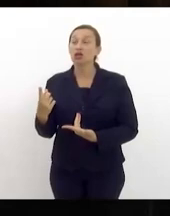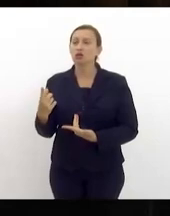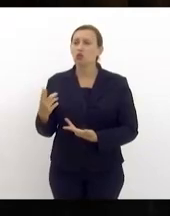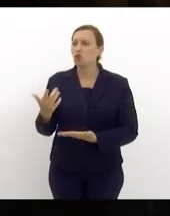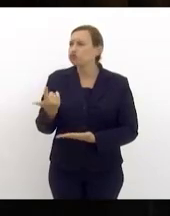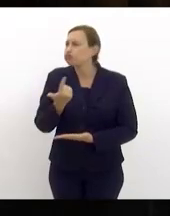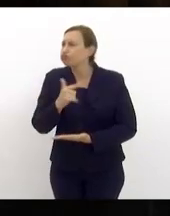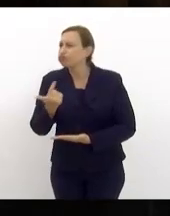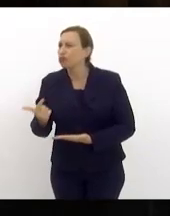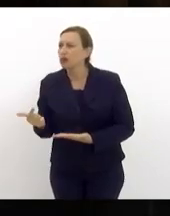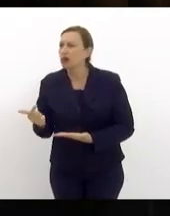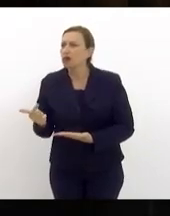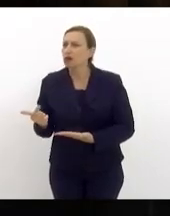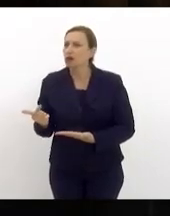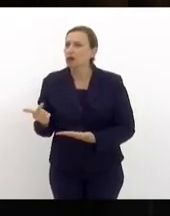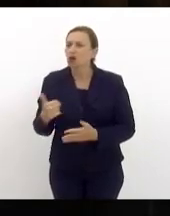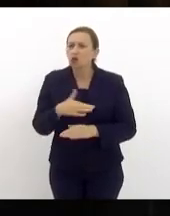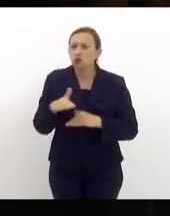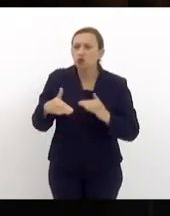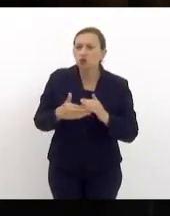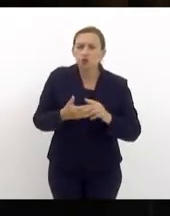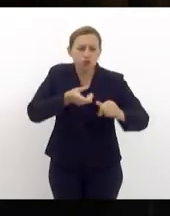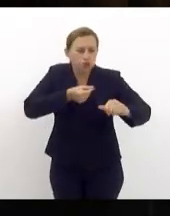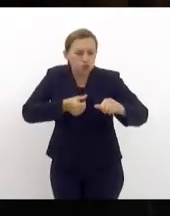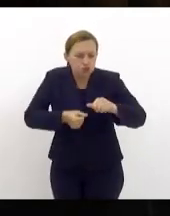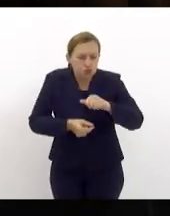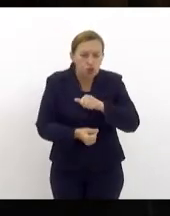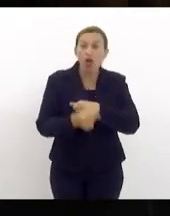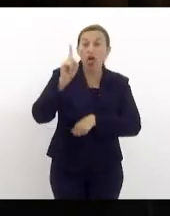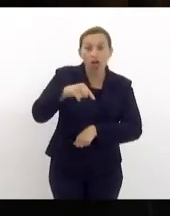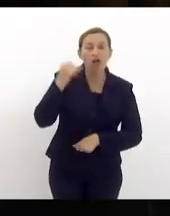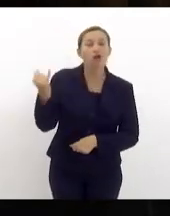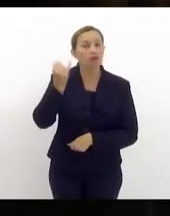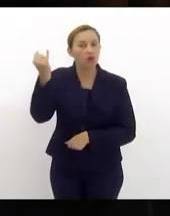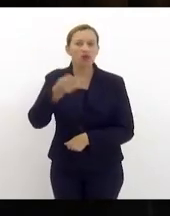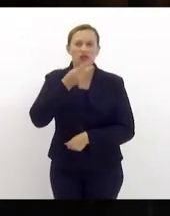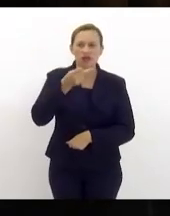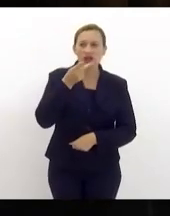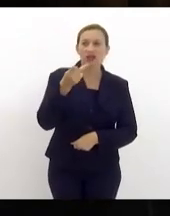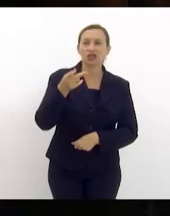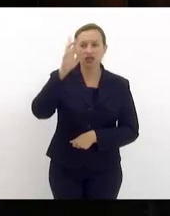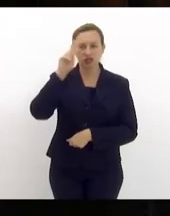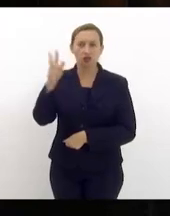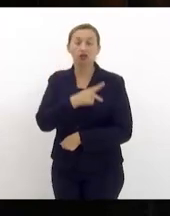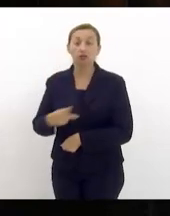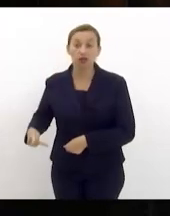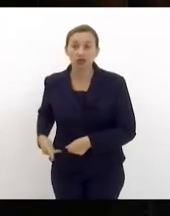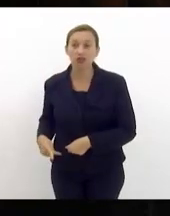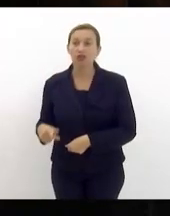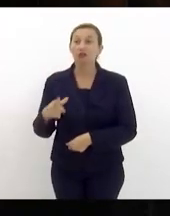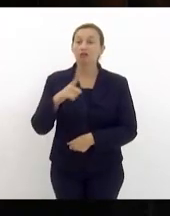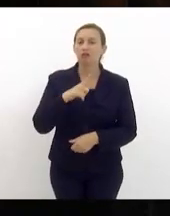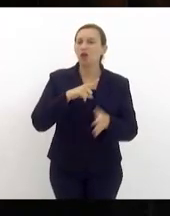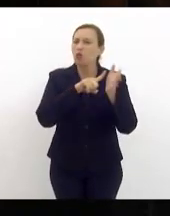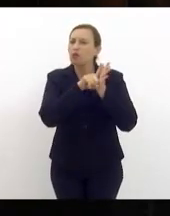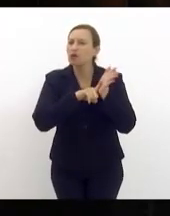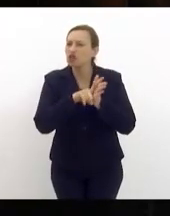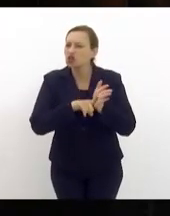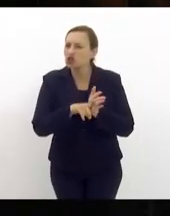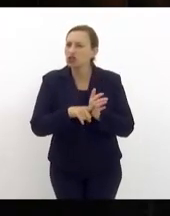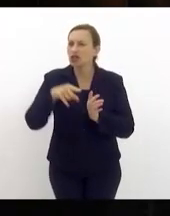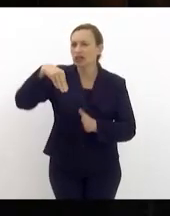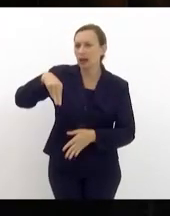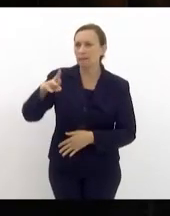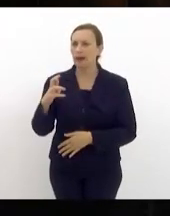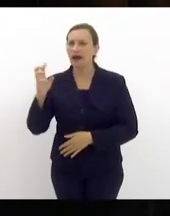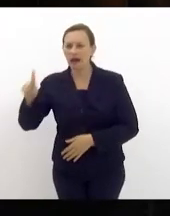há todo um investimento, e isso é importante ser dito aqui, senhora presidenta, tem uma pesquisa na Maré,